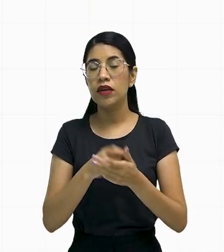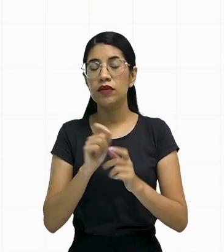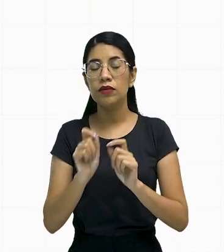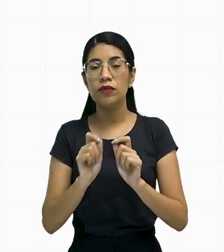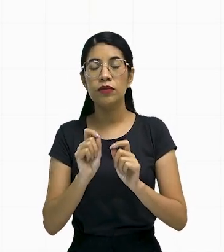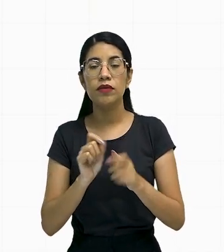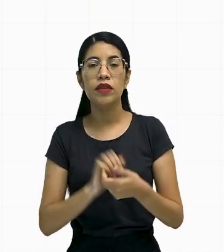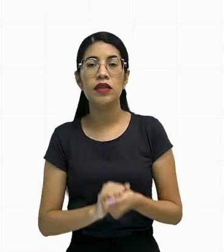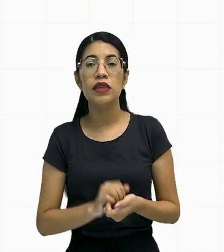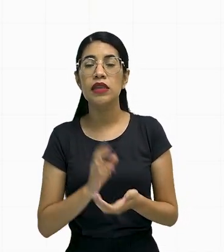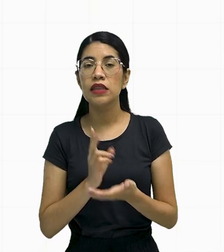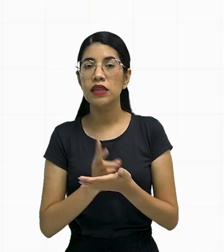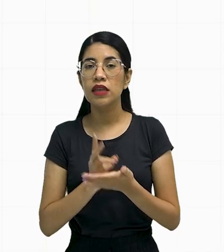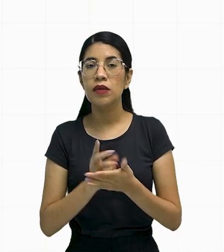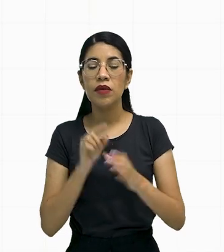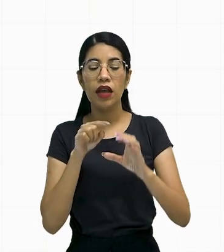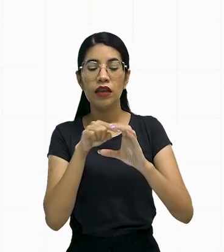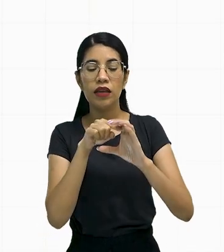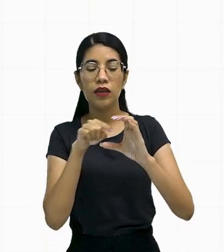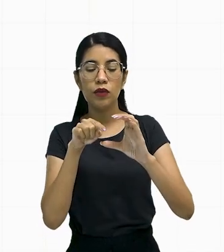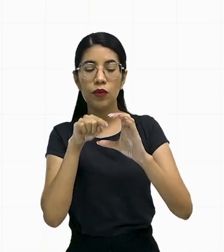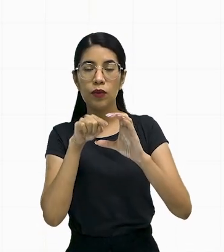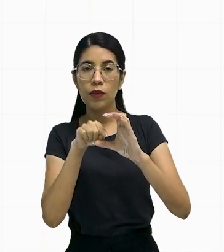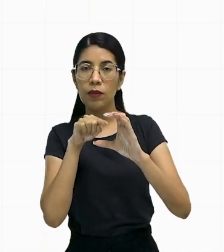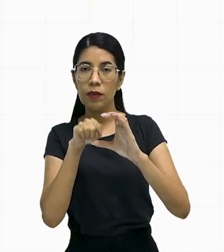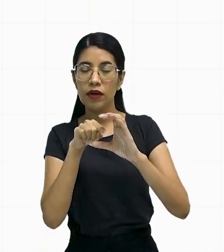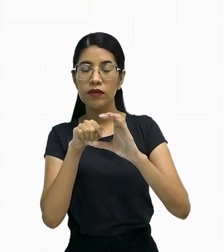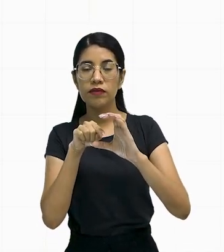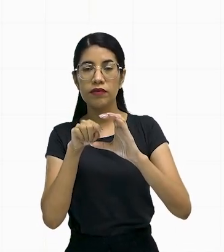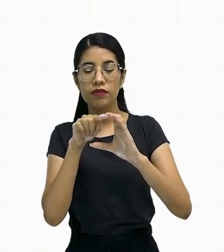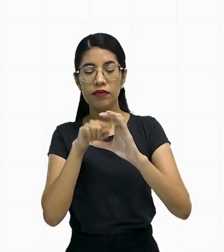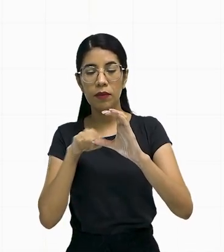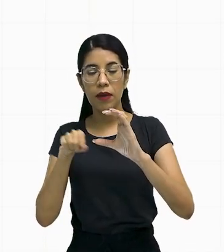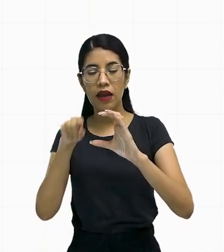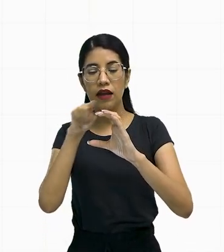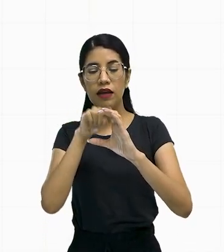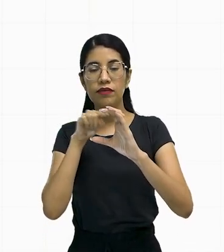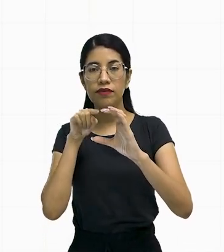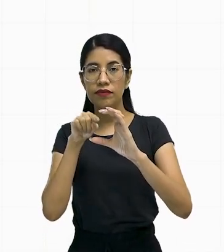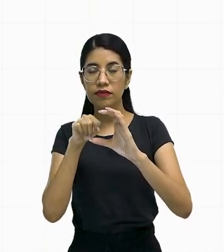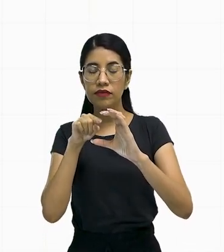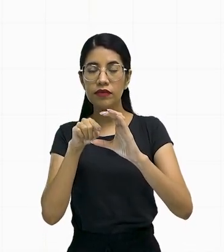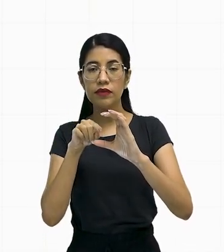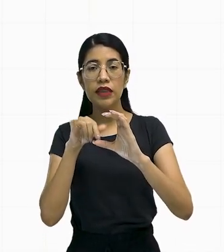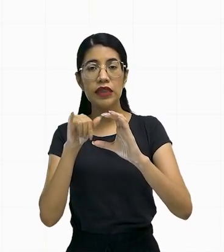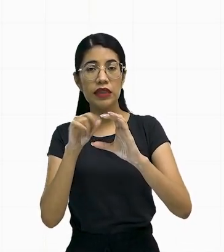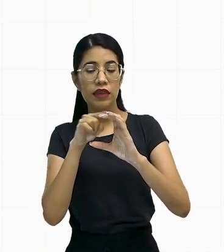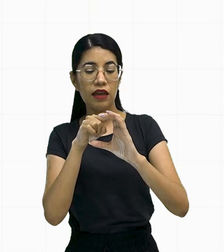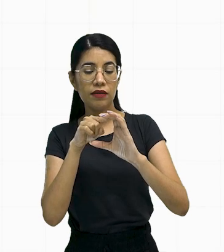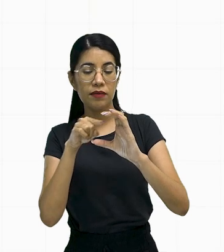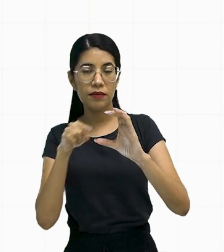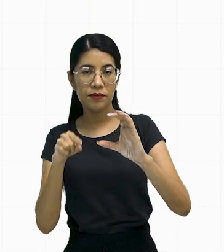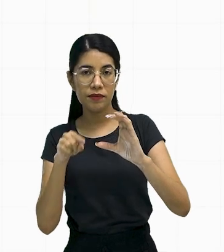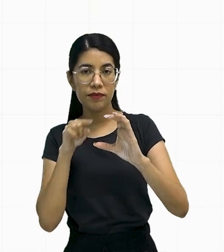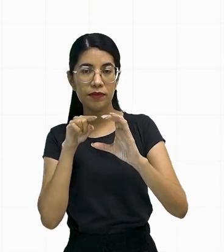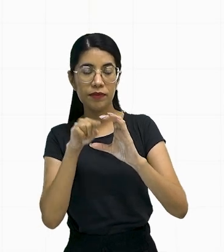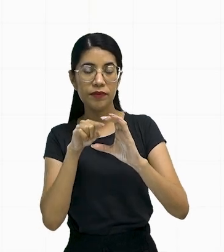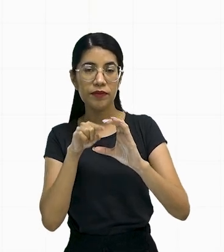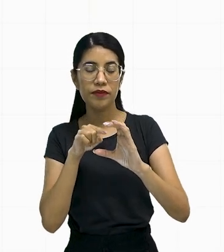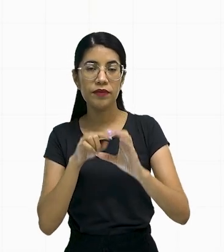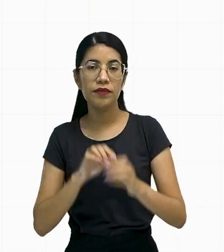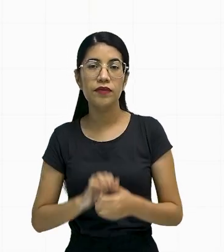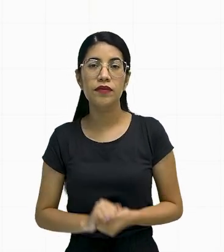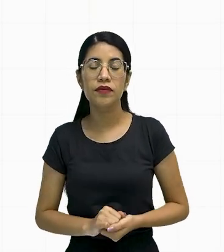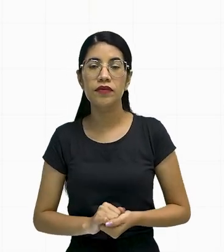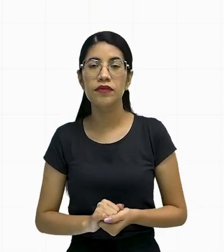vai passar pelo centro. Ou seja, passando pelo centro, então, automaticamente, vamos considerar que aqui seja